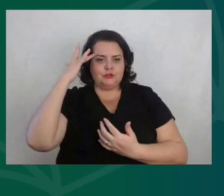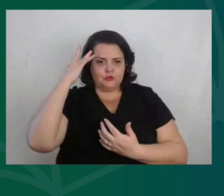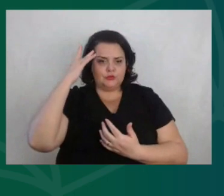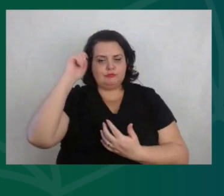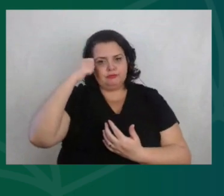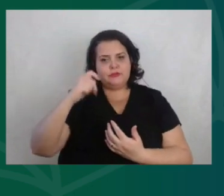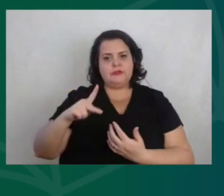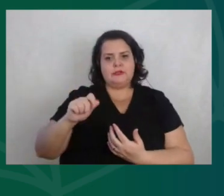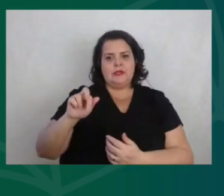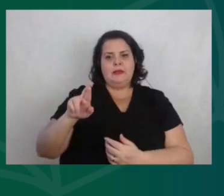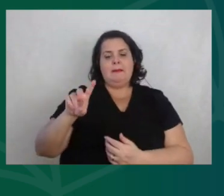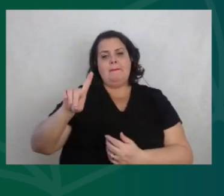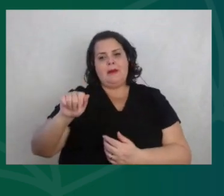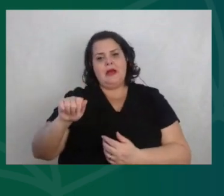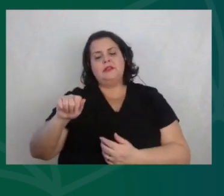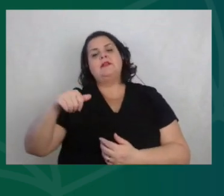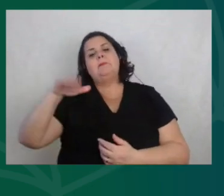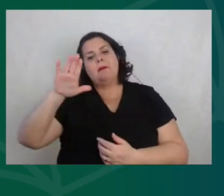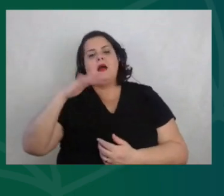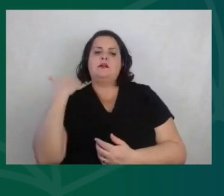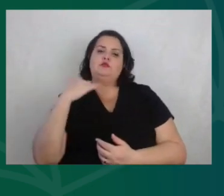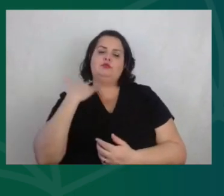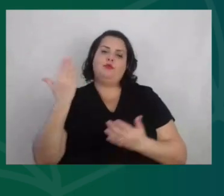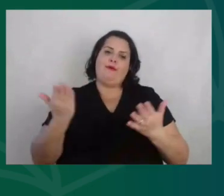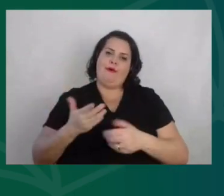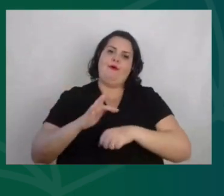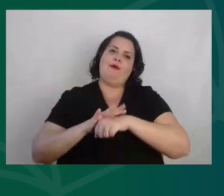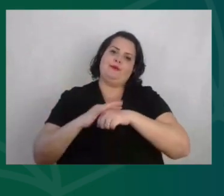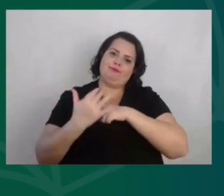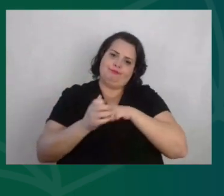de morrer durante a pandemia. Pode passar?